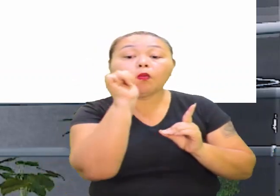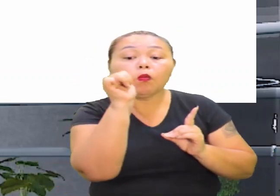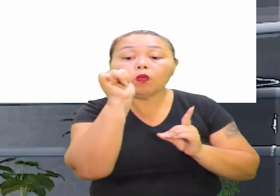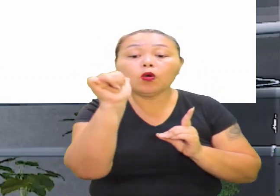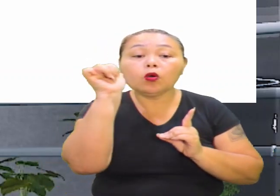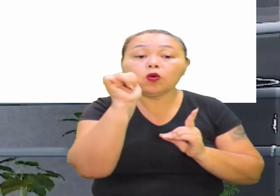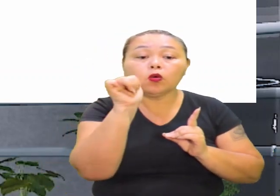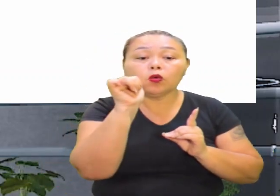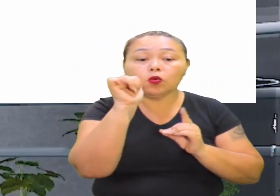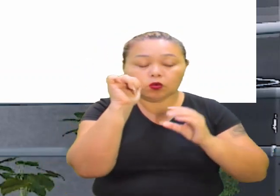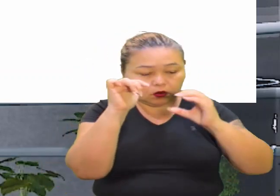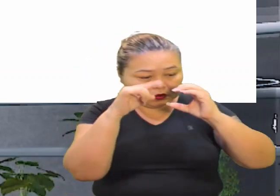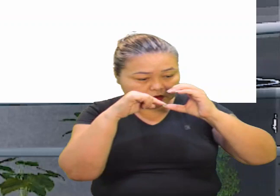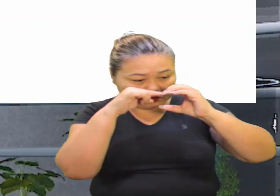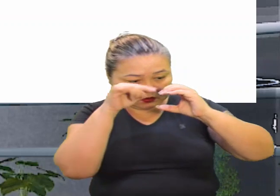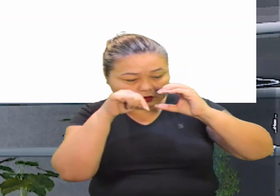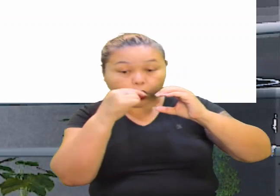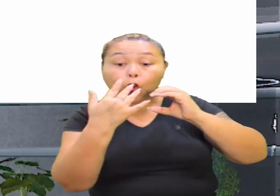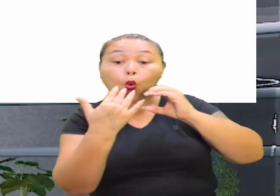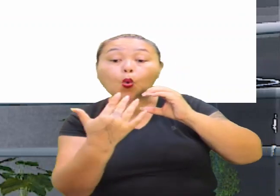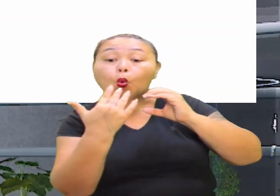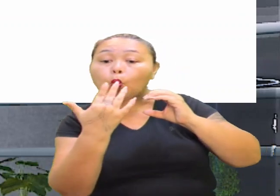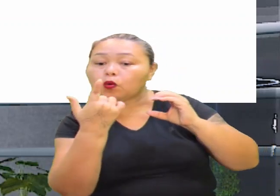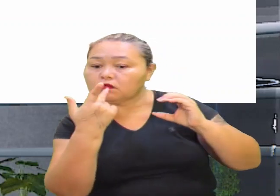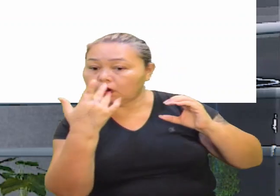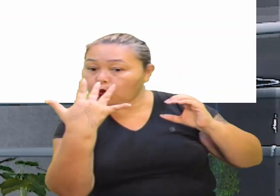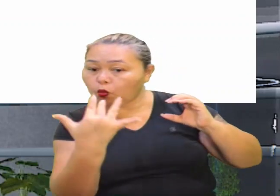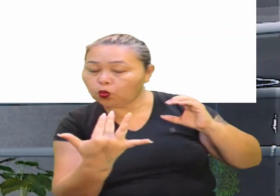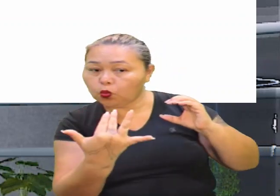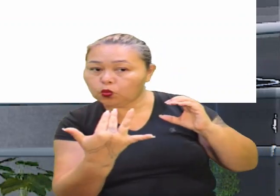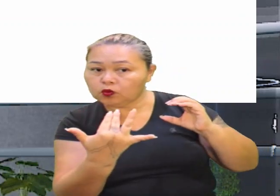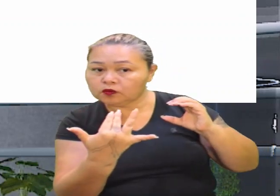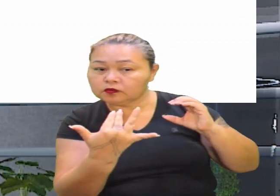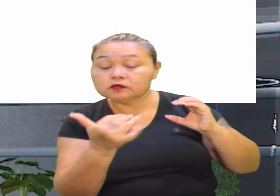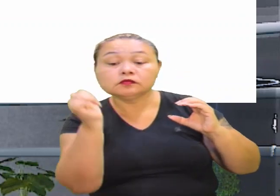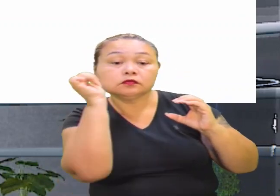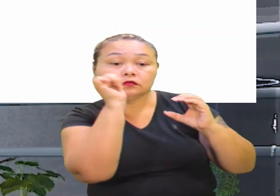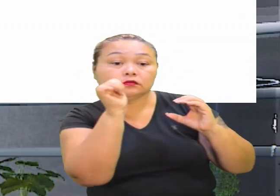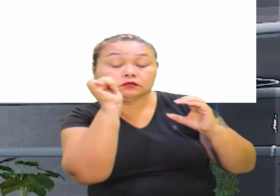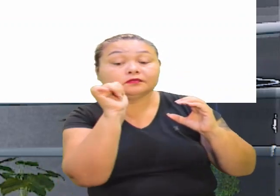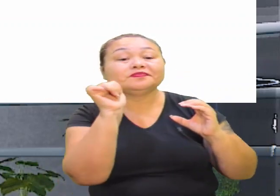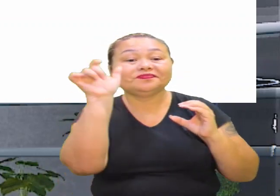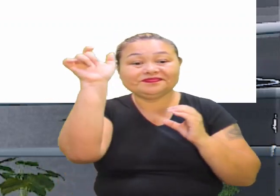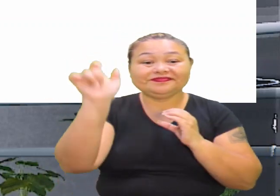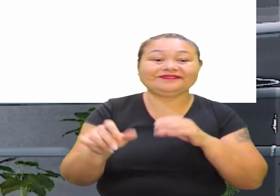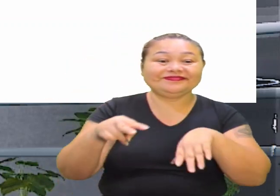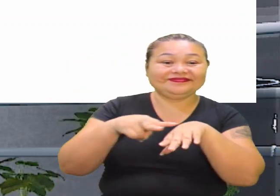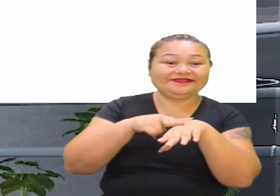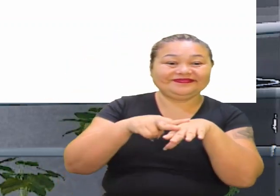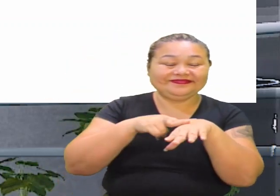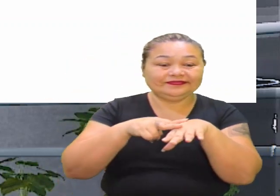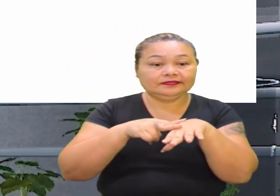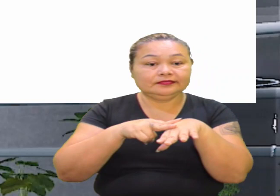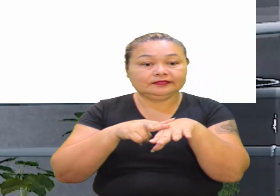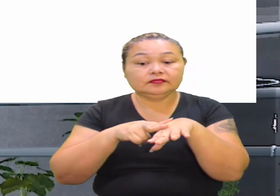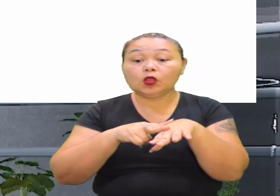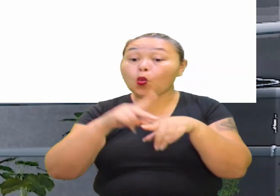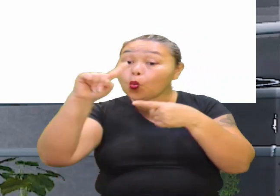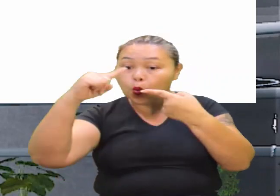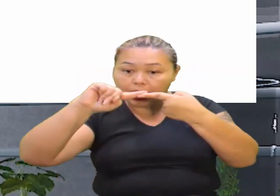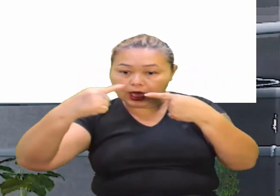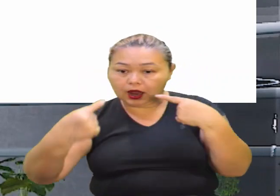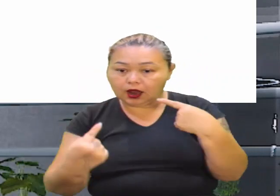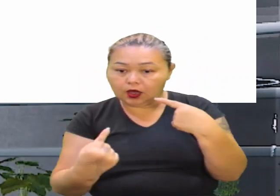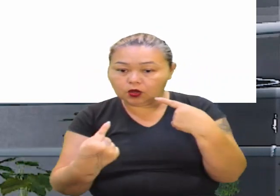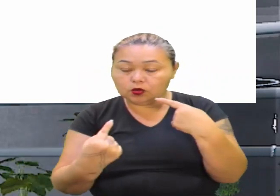Lá no óvulo, eu estou falando de cor. Então, se as mulheres fossem verde, um alelo